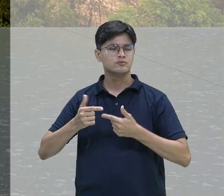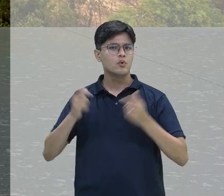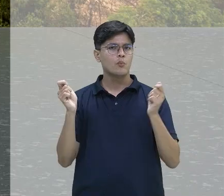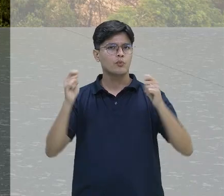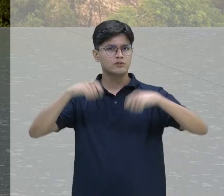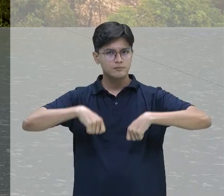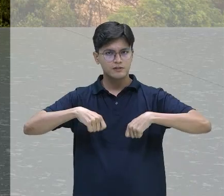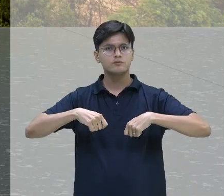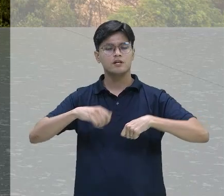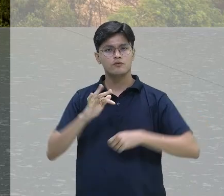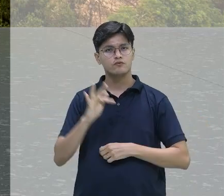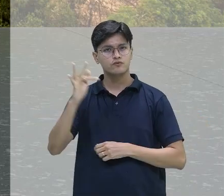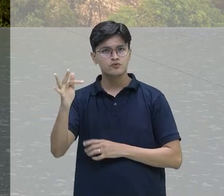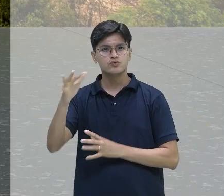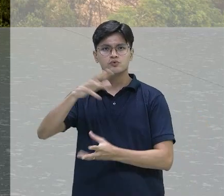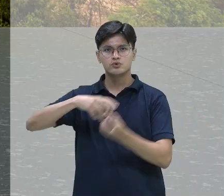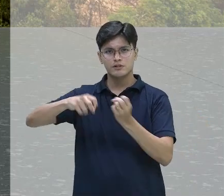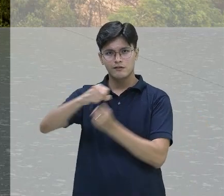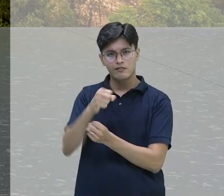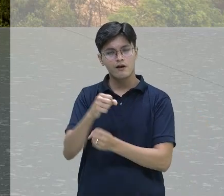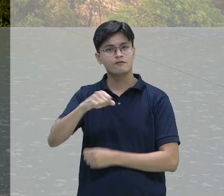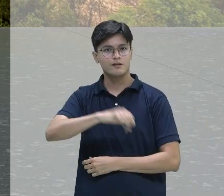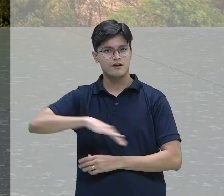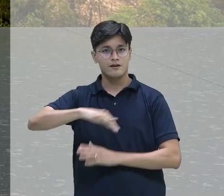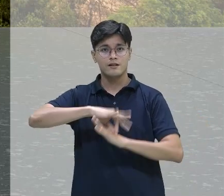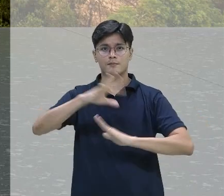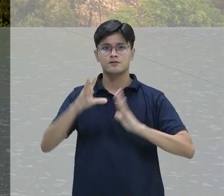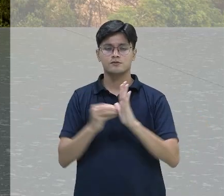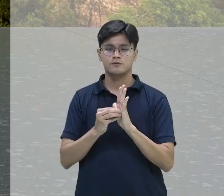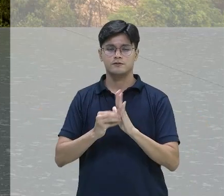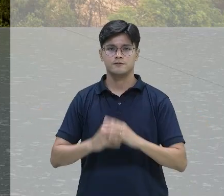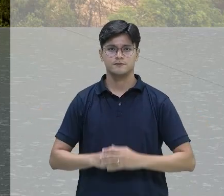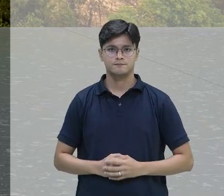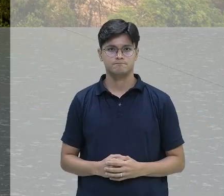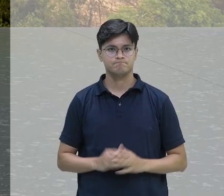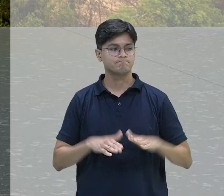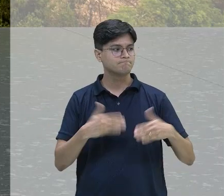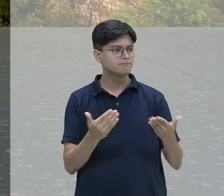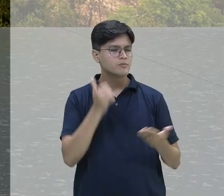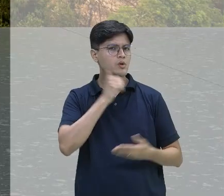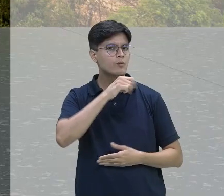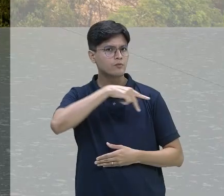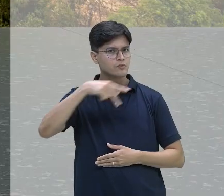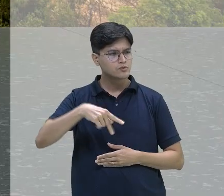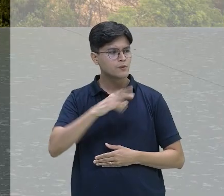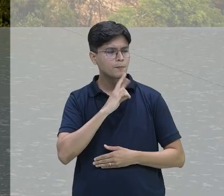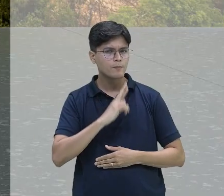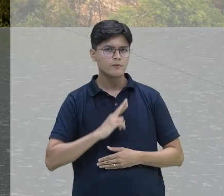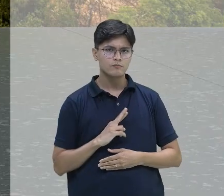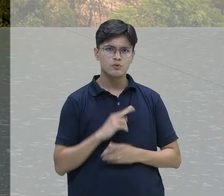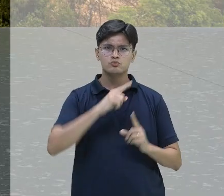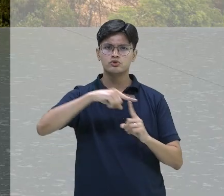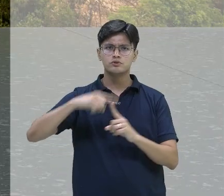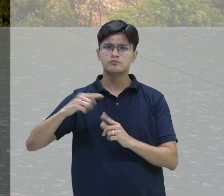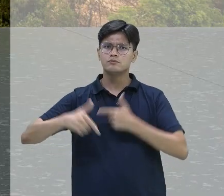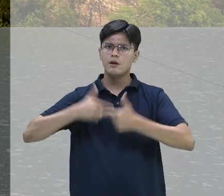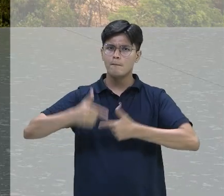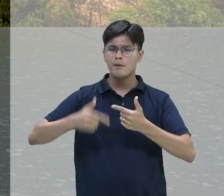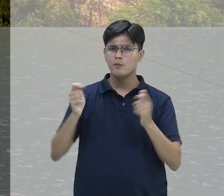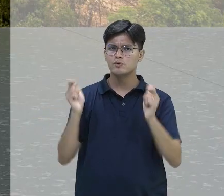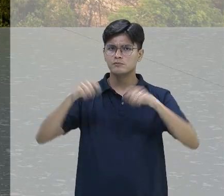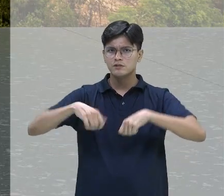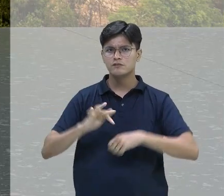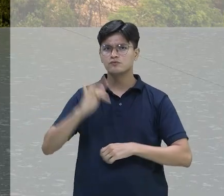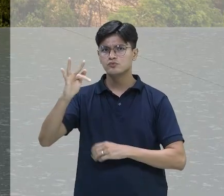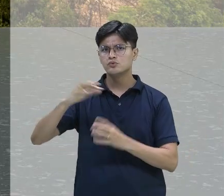futuro sustentável na Amazônia? Professora, que tipo de trabalho ajuda a construir um futuro sustentável, hein? Vamos lá, pense